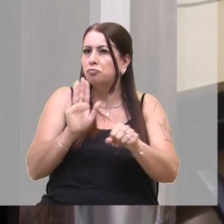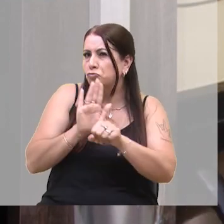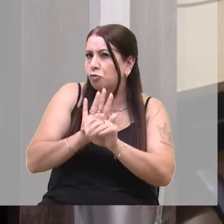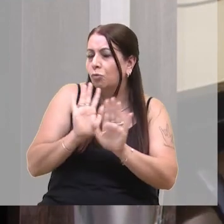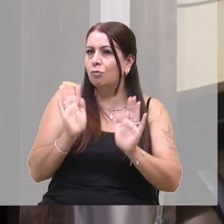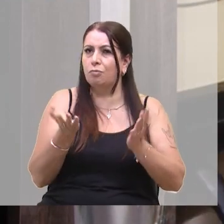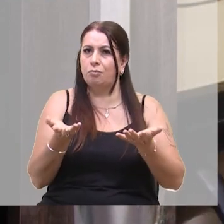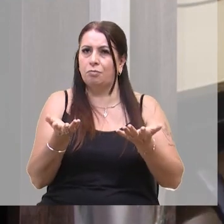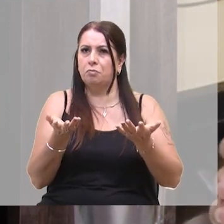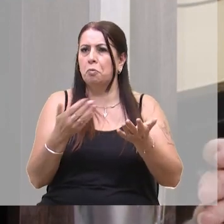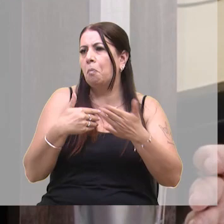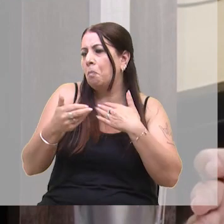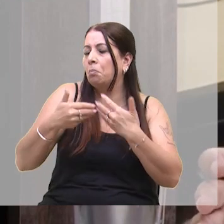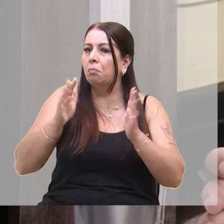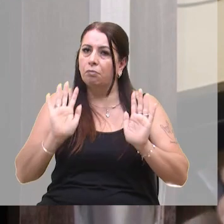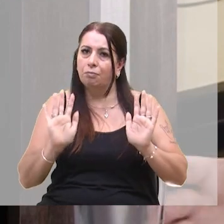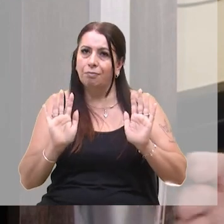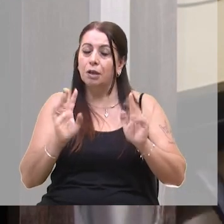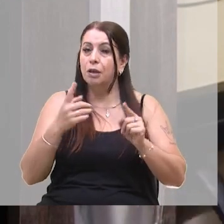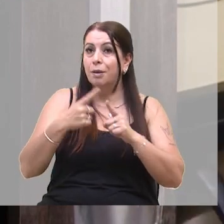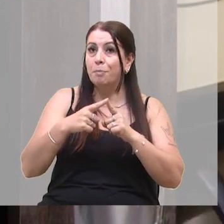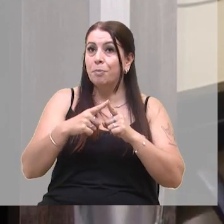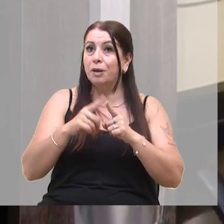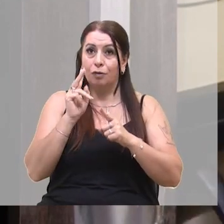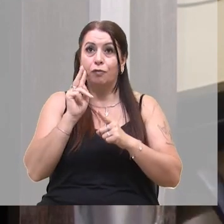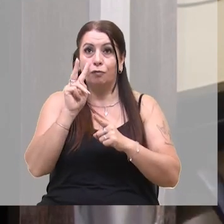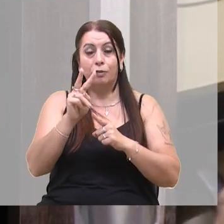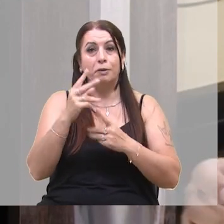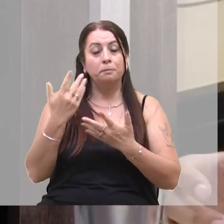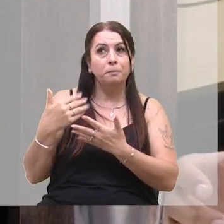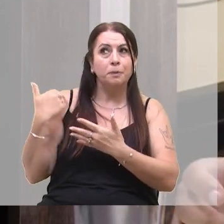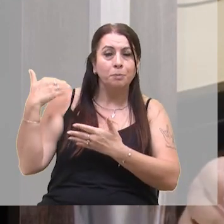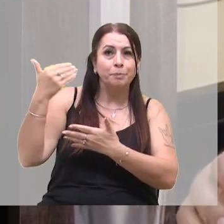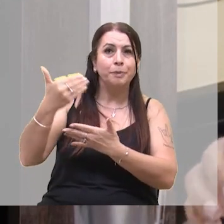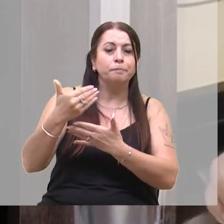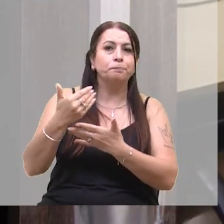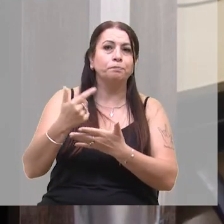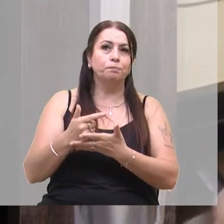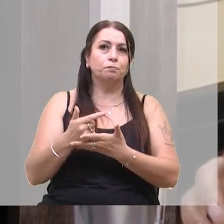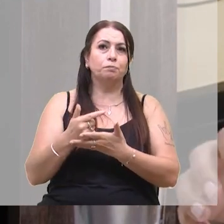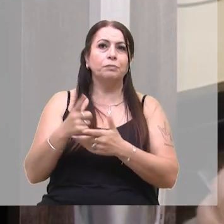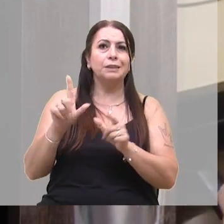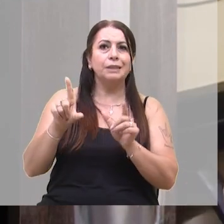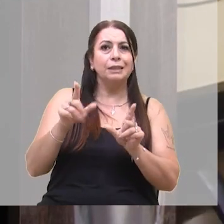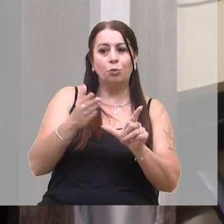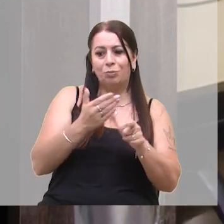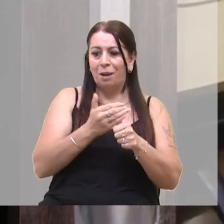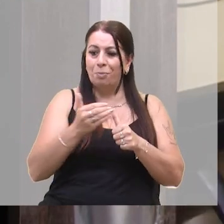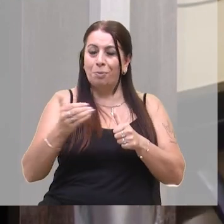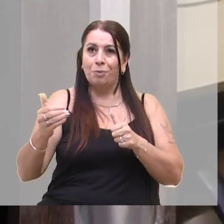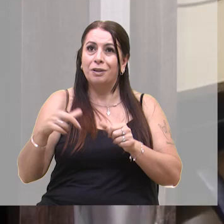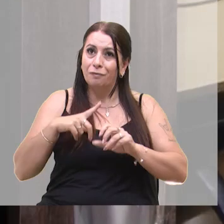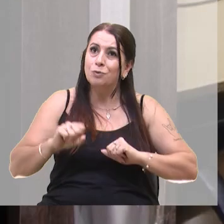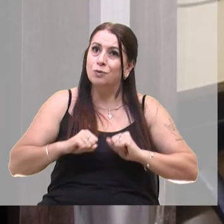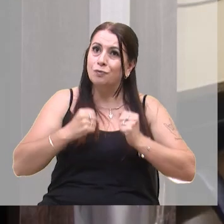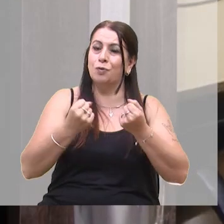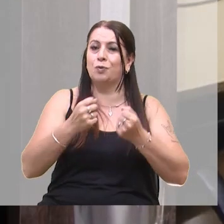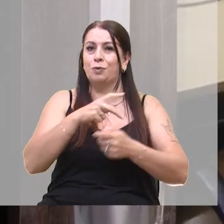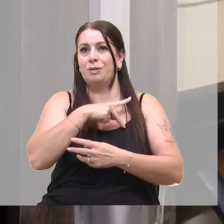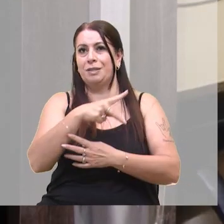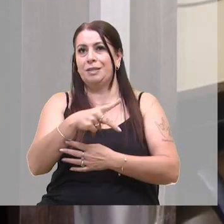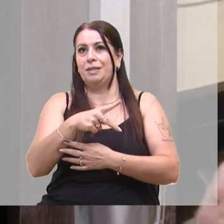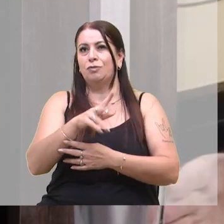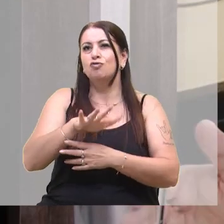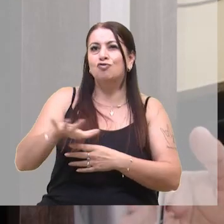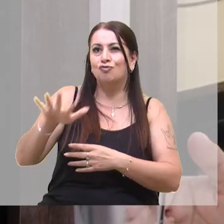forma, ajuda, tanto faz, porque nós viemos de uma legislatura em que houve um esforço muito